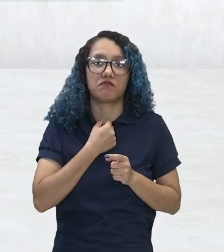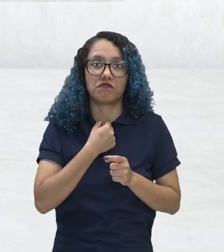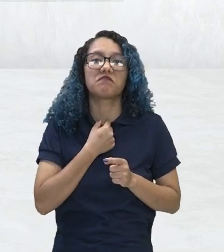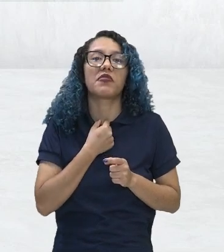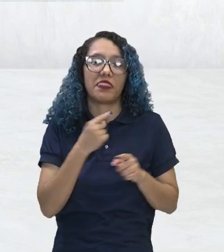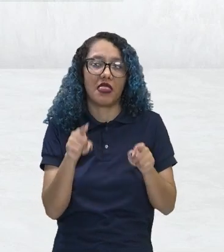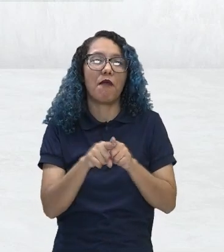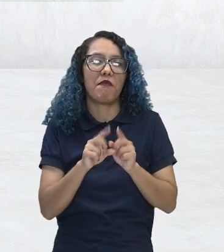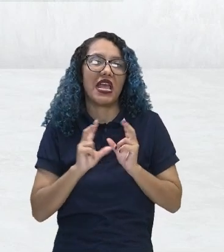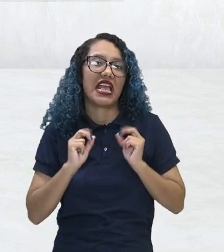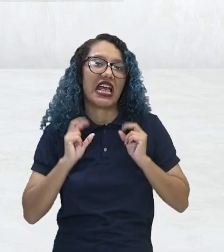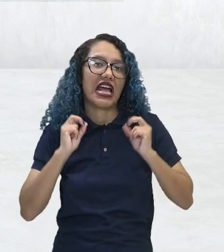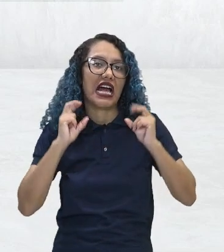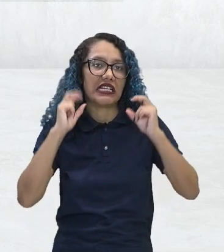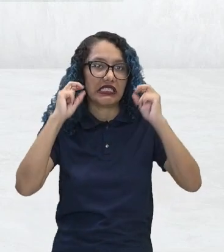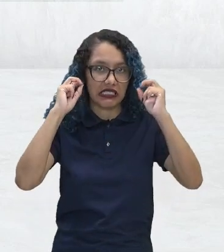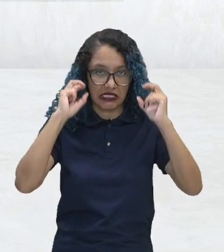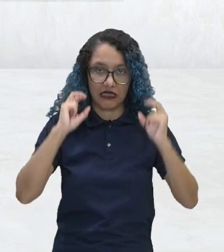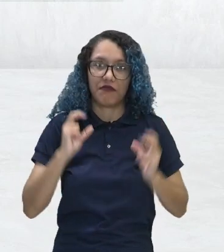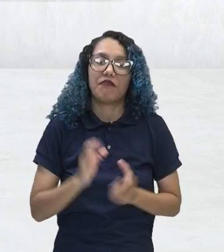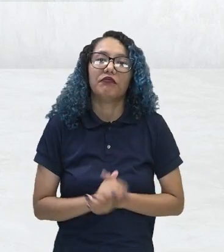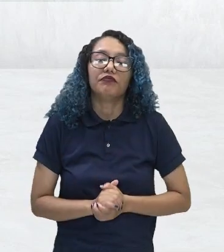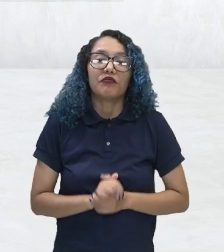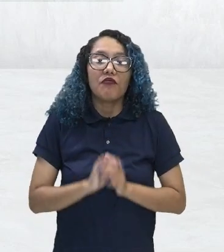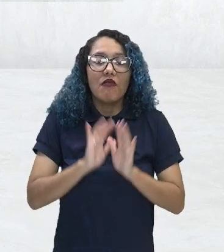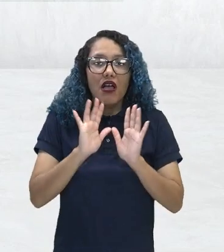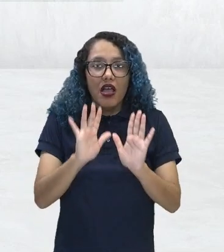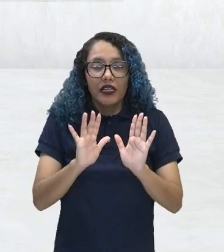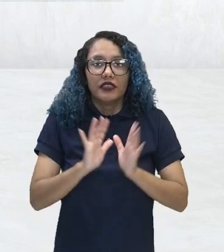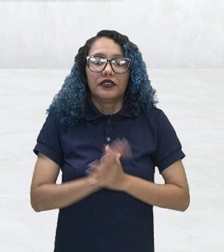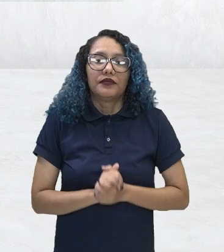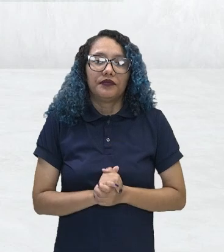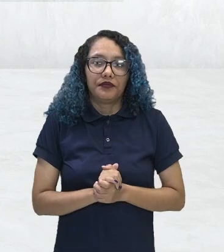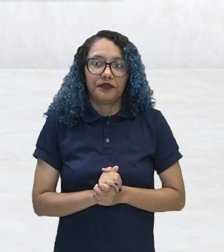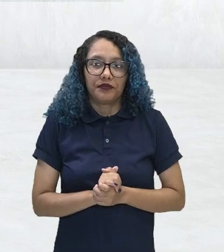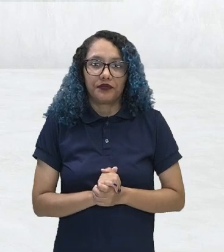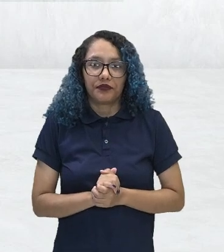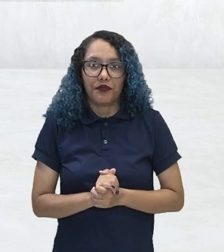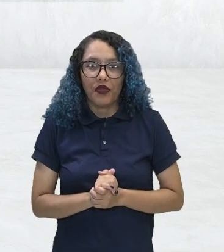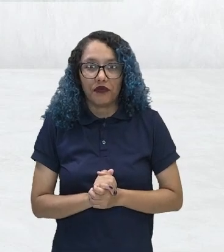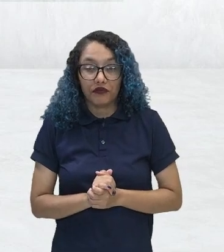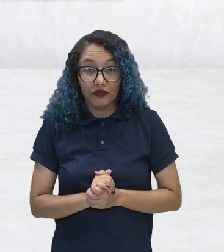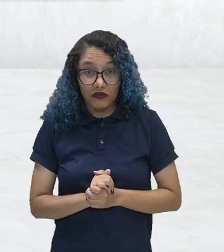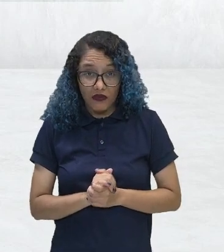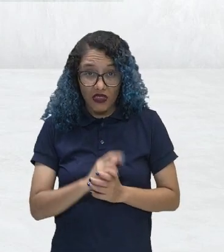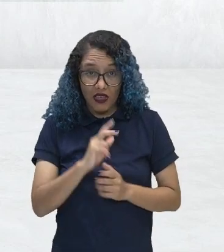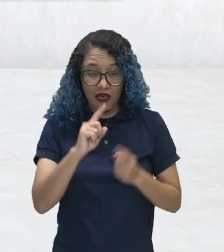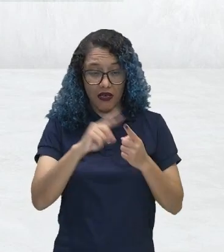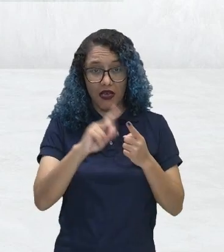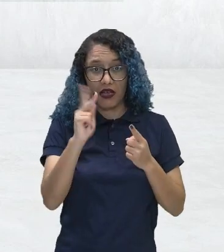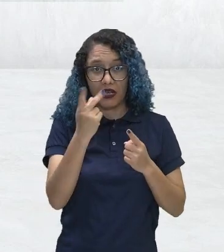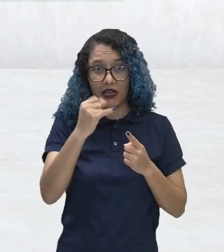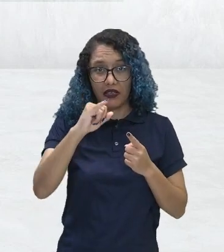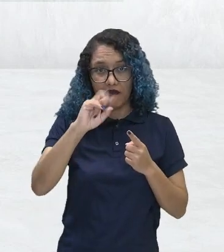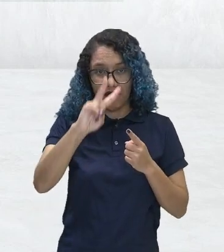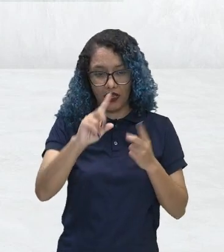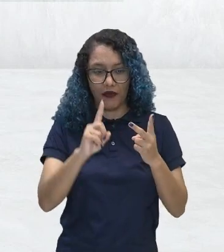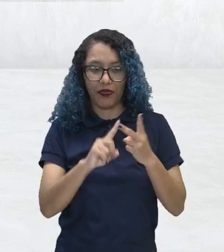orofaringe, certo? E por que o HIV e o HPV estão juntos nessa